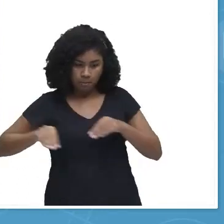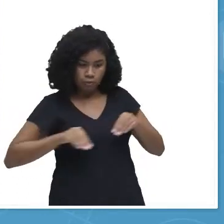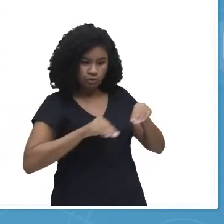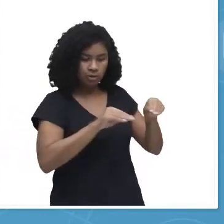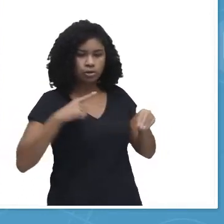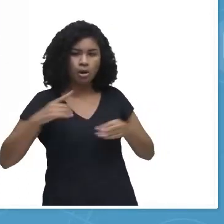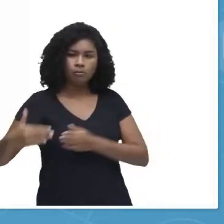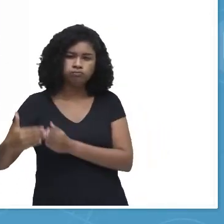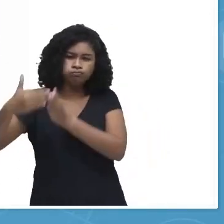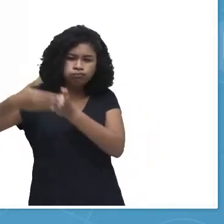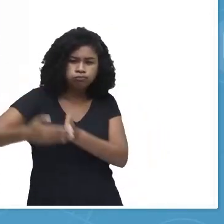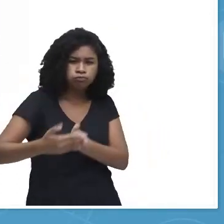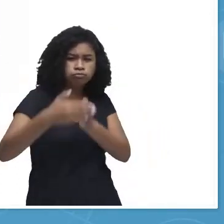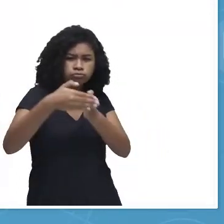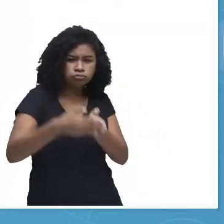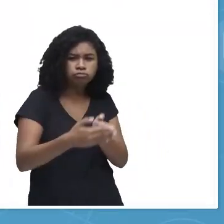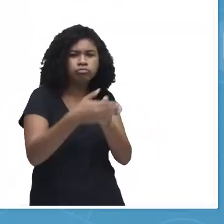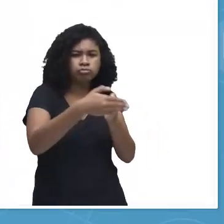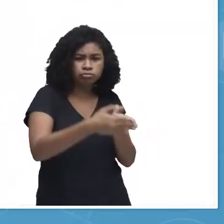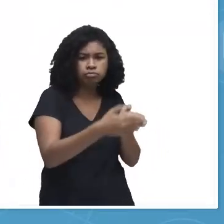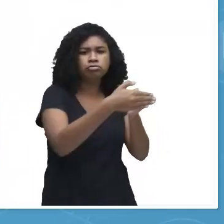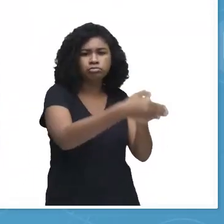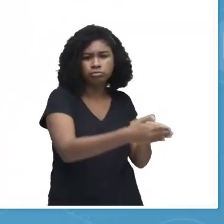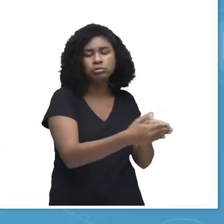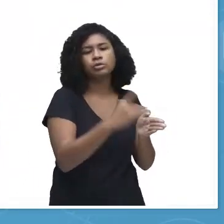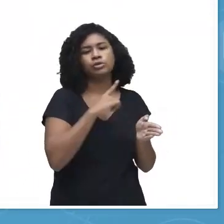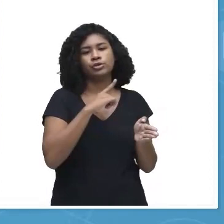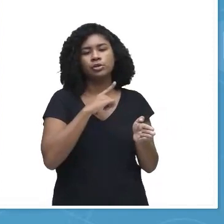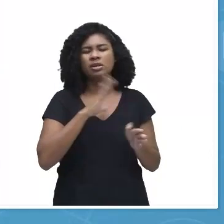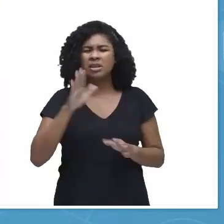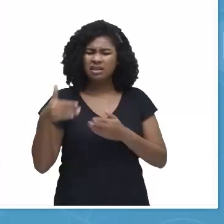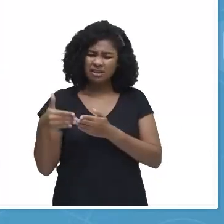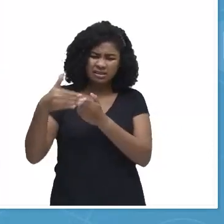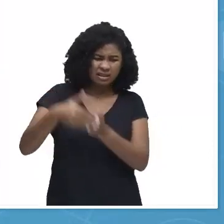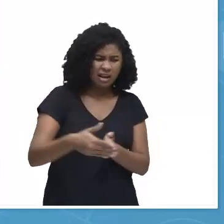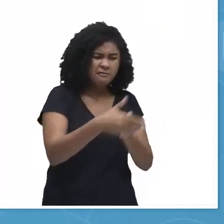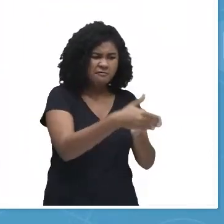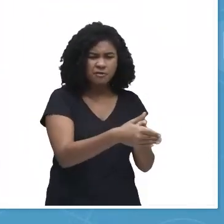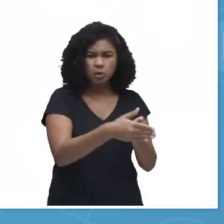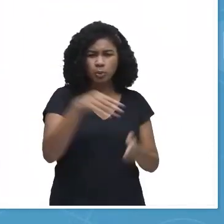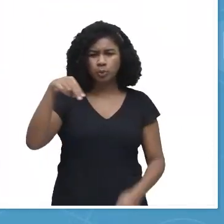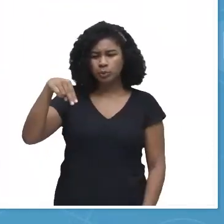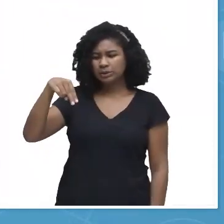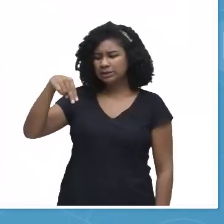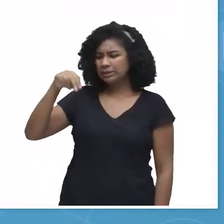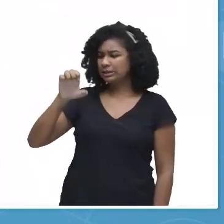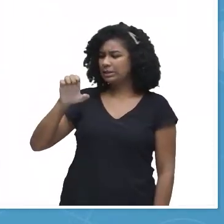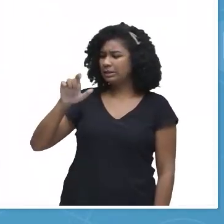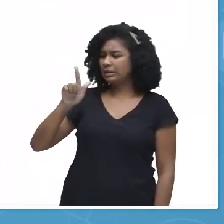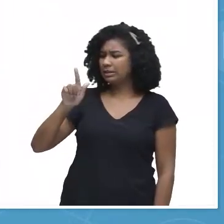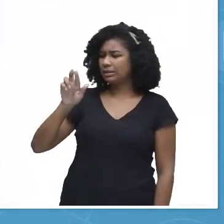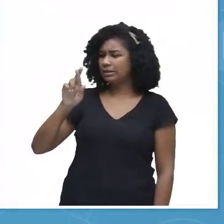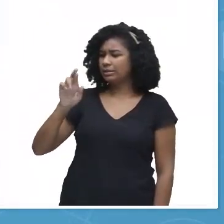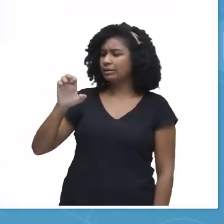chamados navios negreiros. Aí vocês perguntam, professor, o que é navio negreiro? Essa informação é nova para mim, eu nunca tive